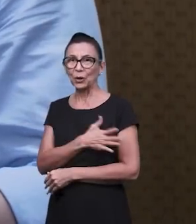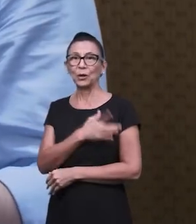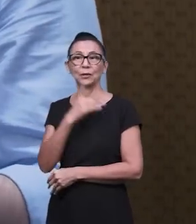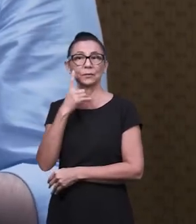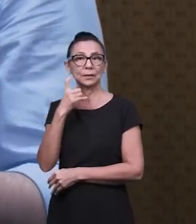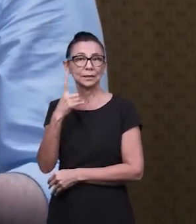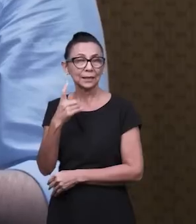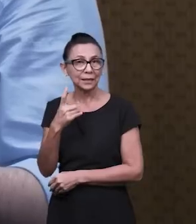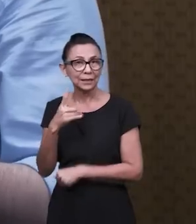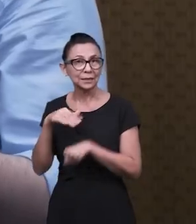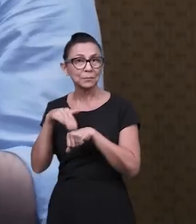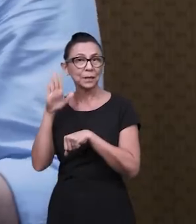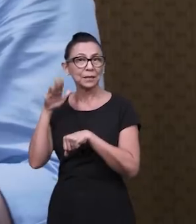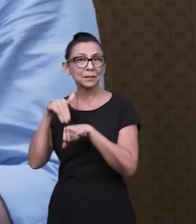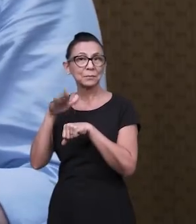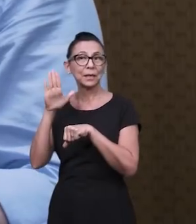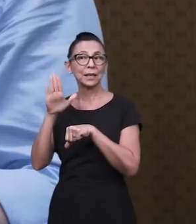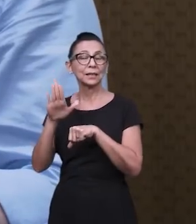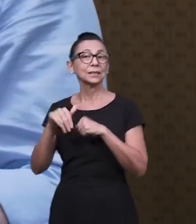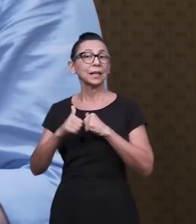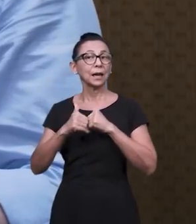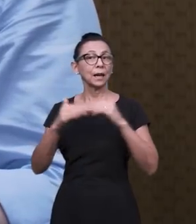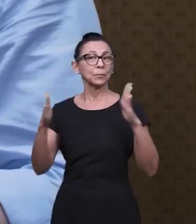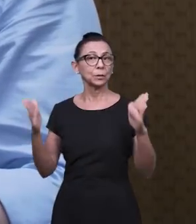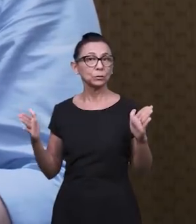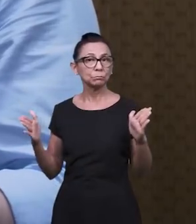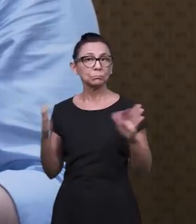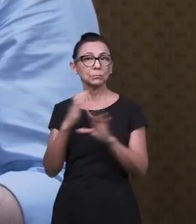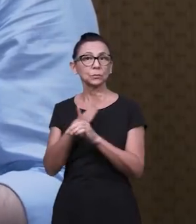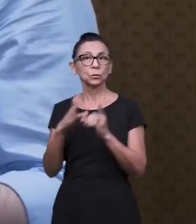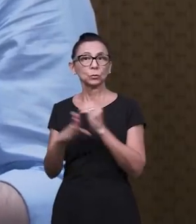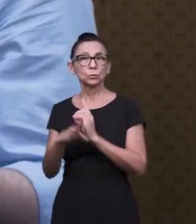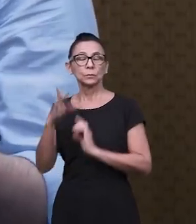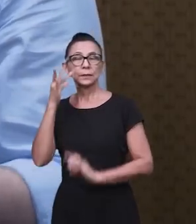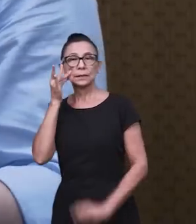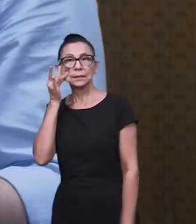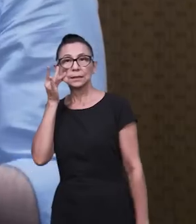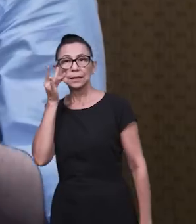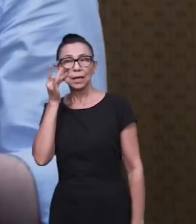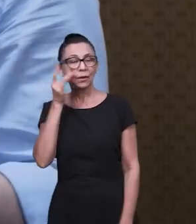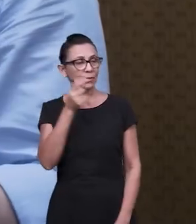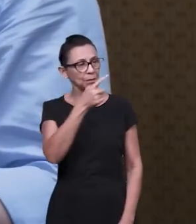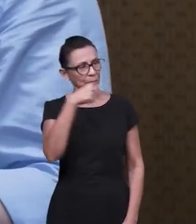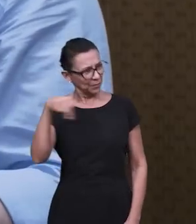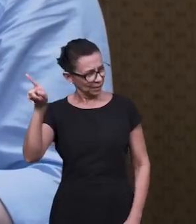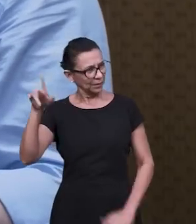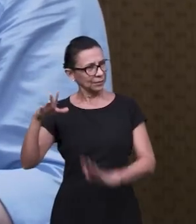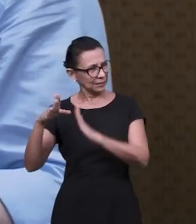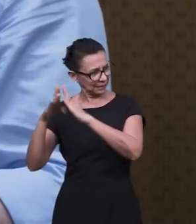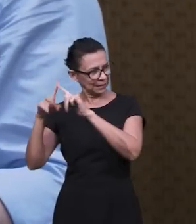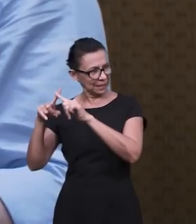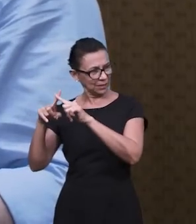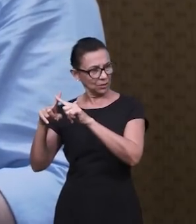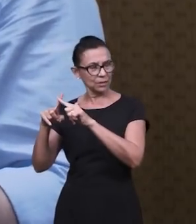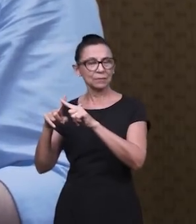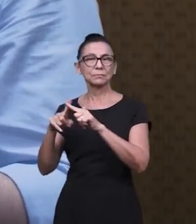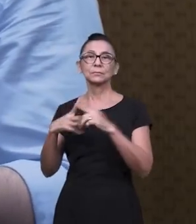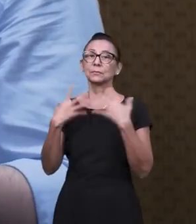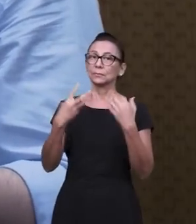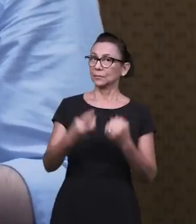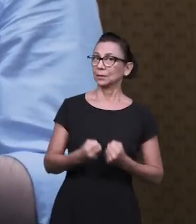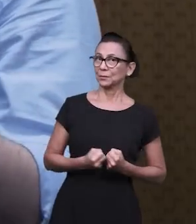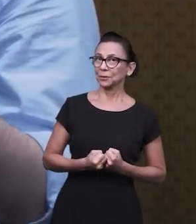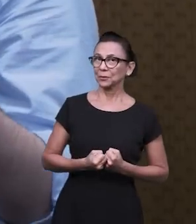demonstrava. E abriram-se os cultos presenciais. Eu chamei ele, prontamente ele aceitou.